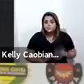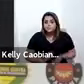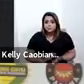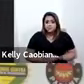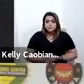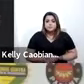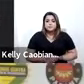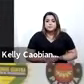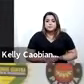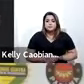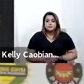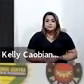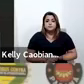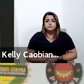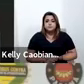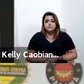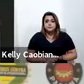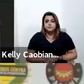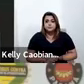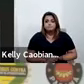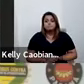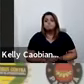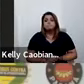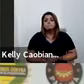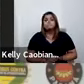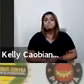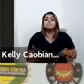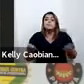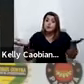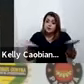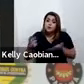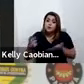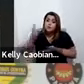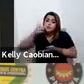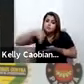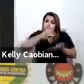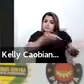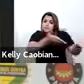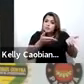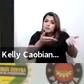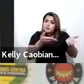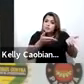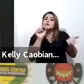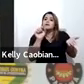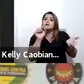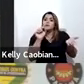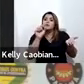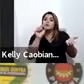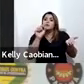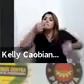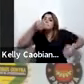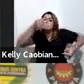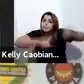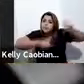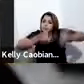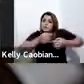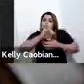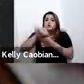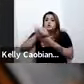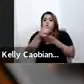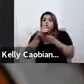E agora nós temos aqui a participação do nosso articulista de política, João Guilherme. É com você,